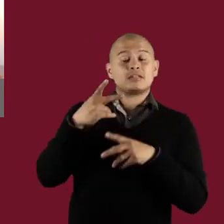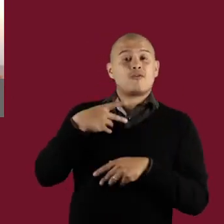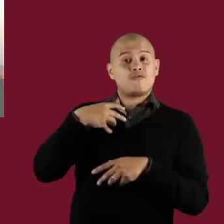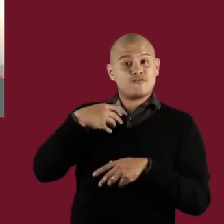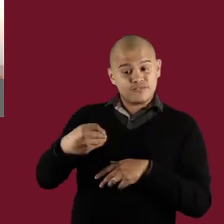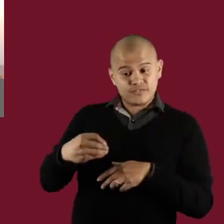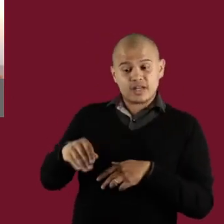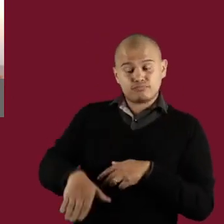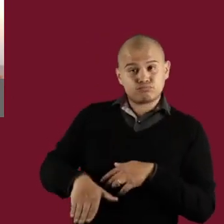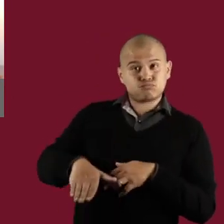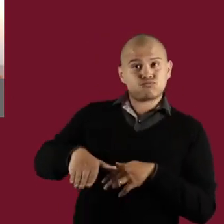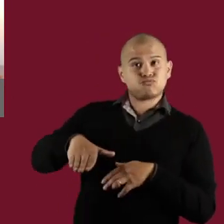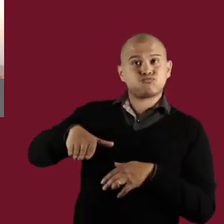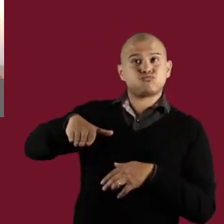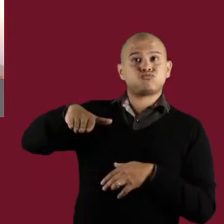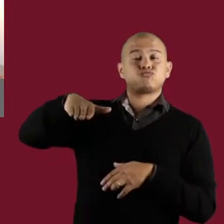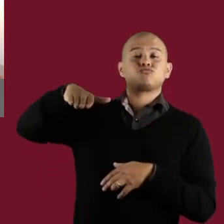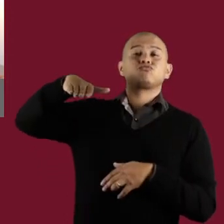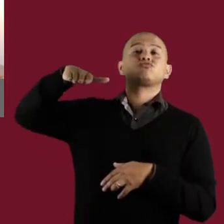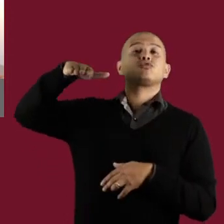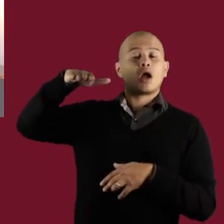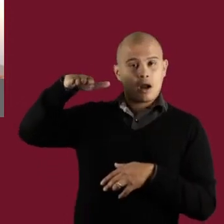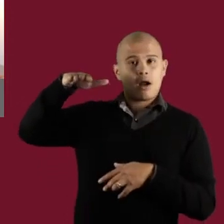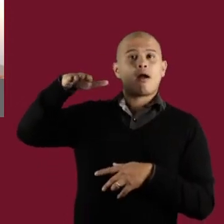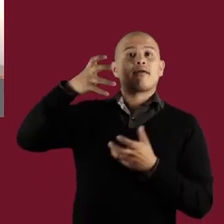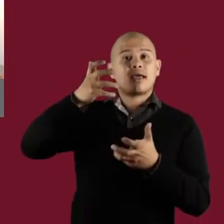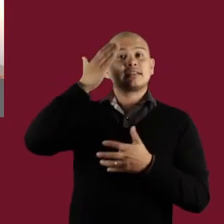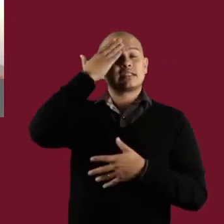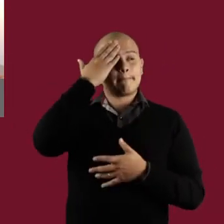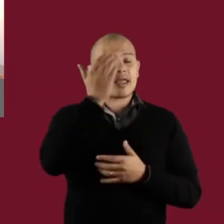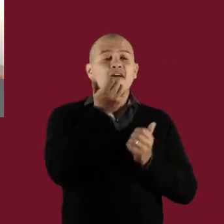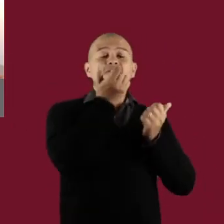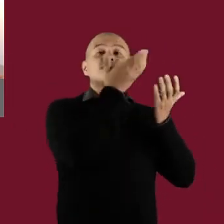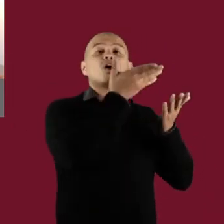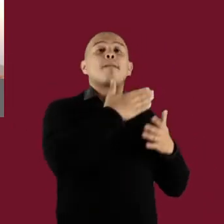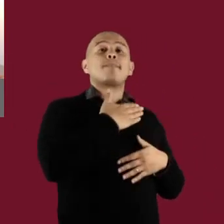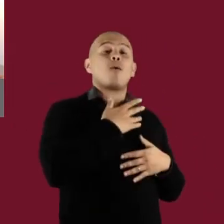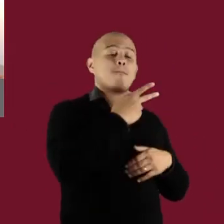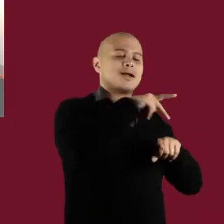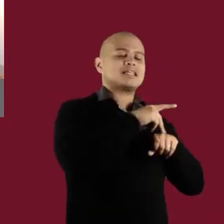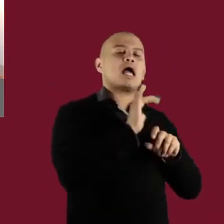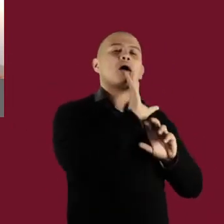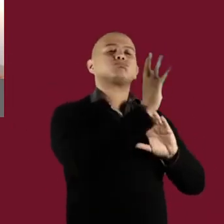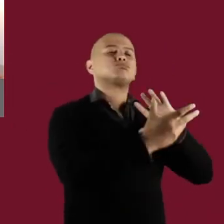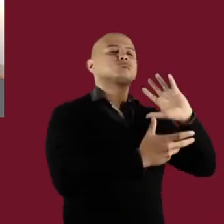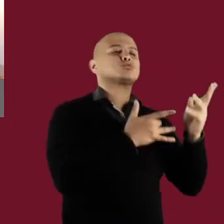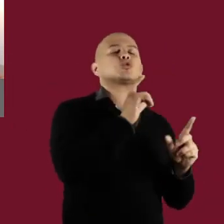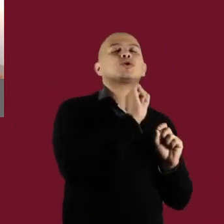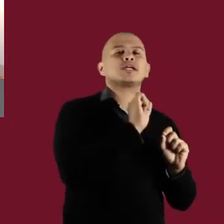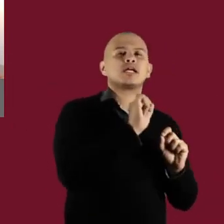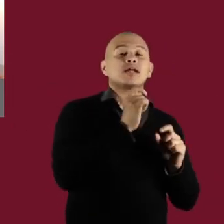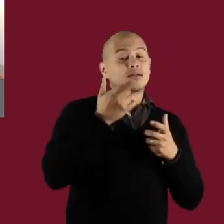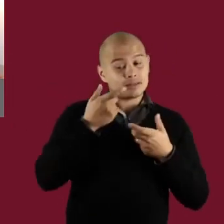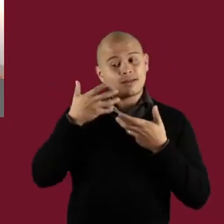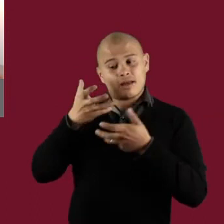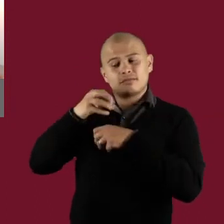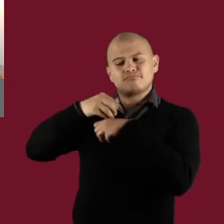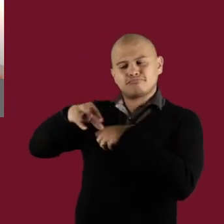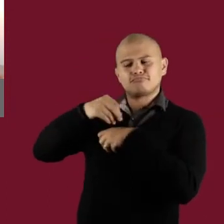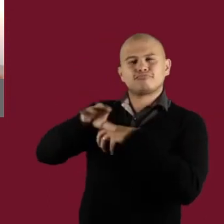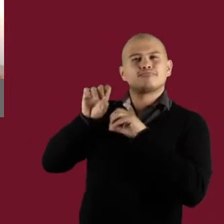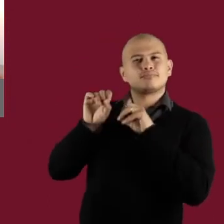informados do que está acontecendo no próprio país, ou seja, em língua portuguesa. E a gente sempre